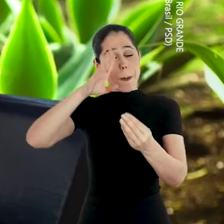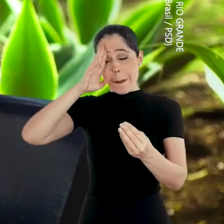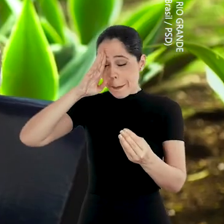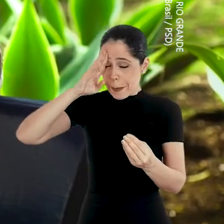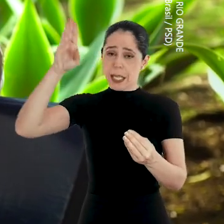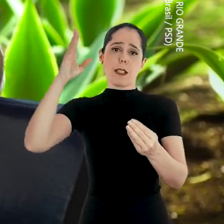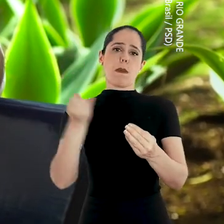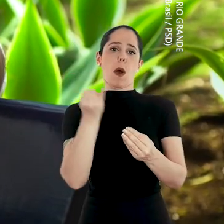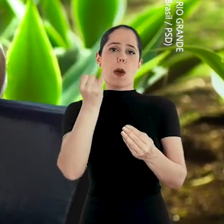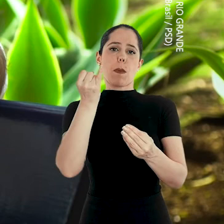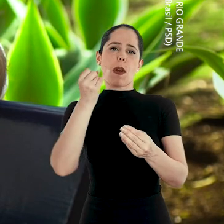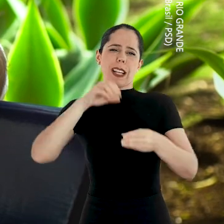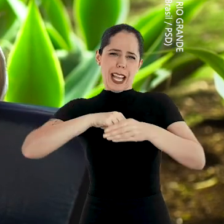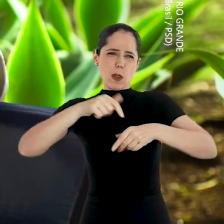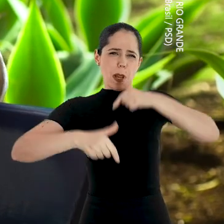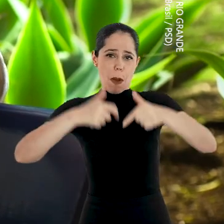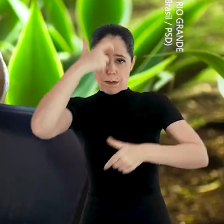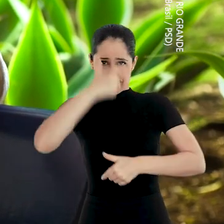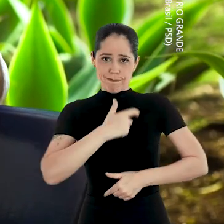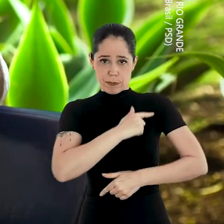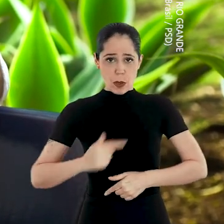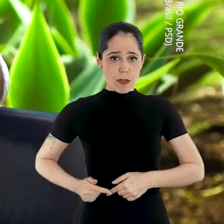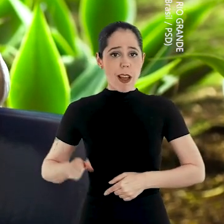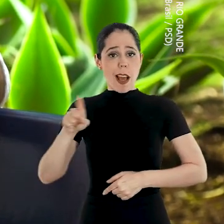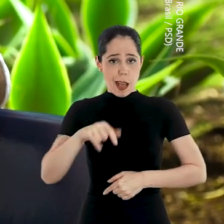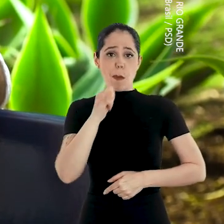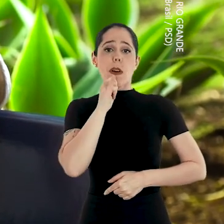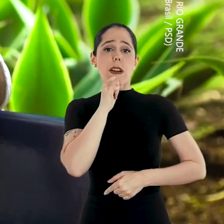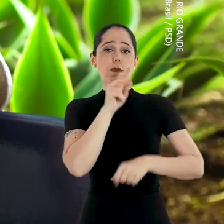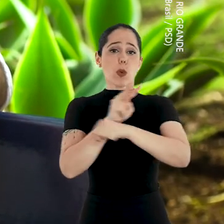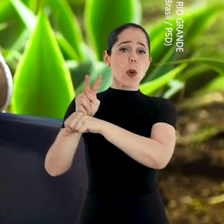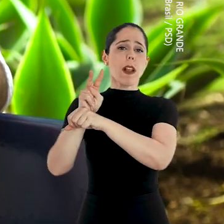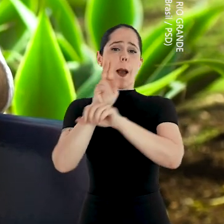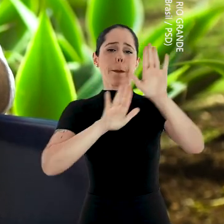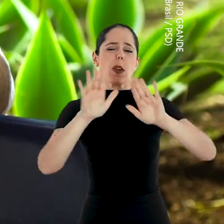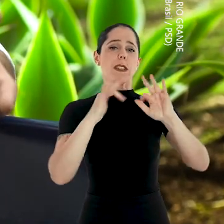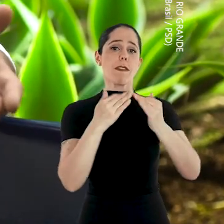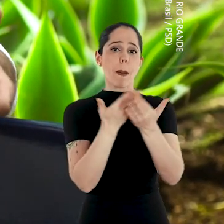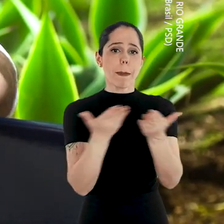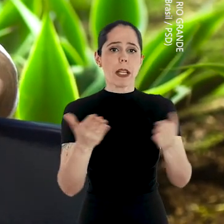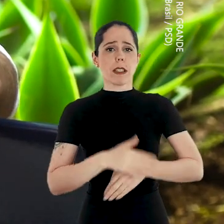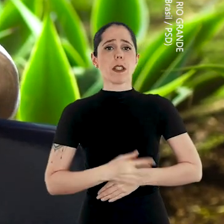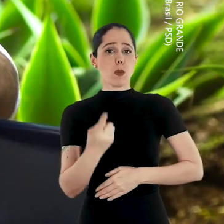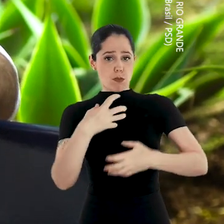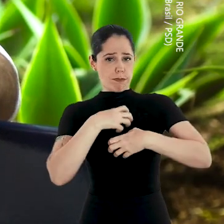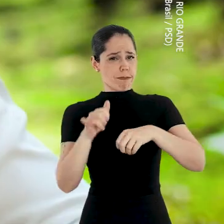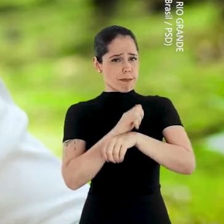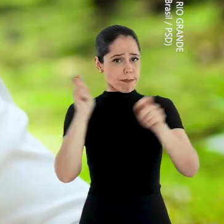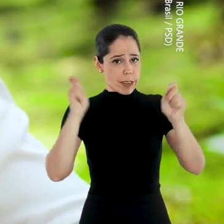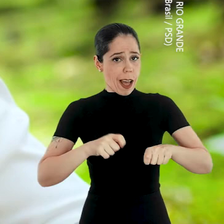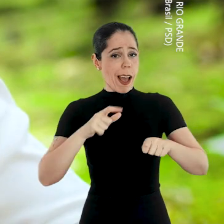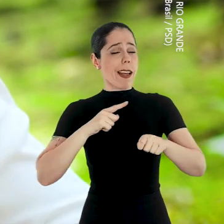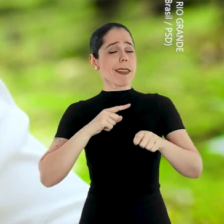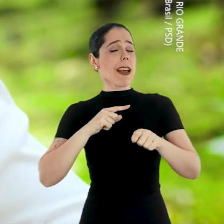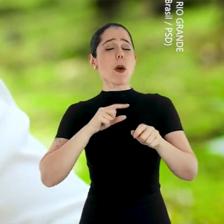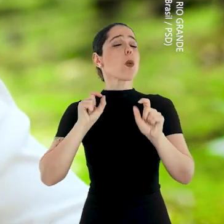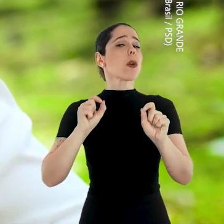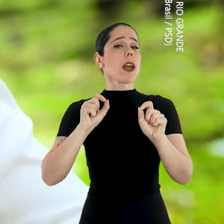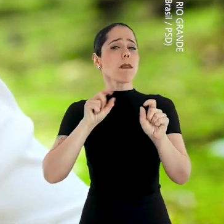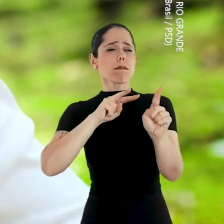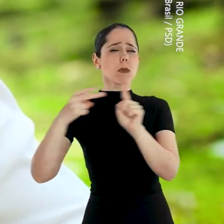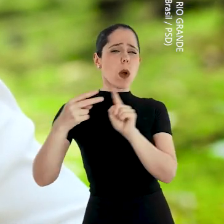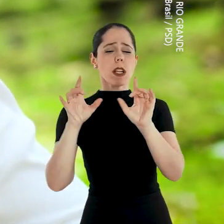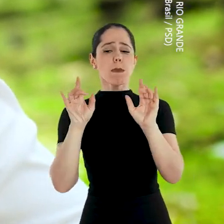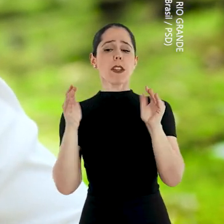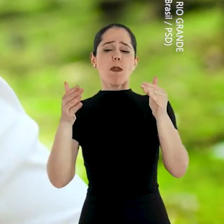Uma das missões mais importantes de um governador é proteger as famílias. Uma das melhores formas de fazer isso é ter um olhar especial